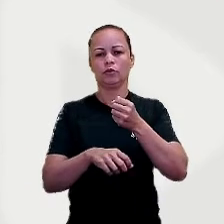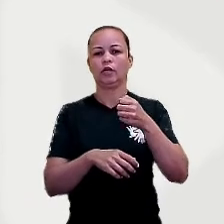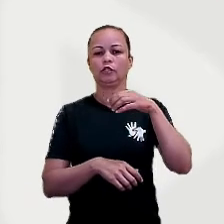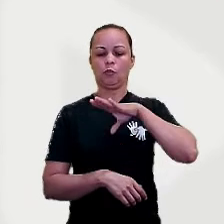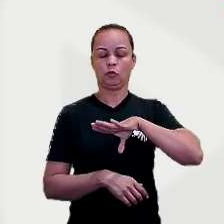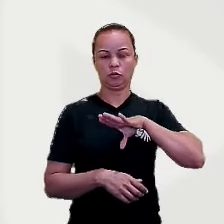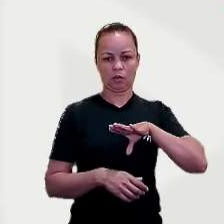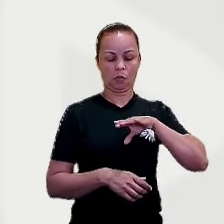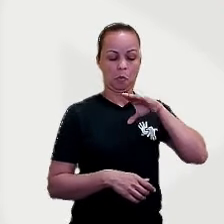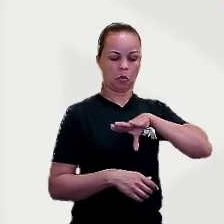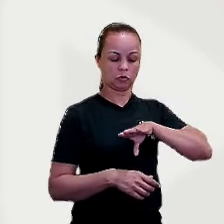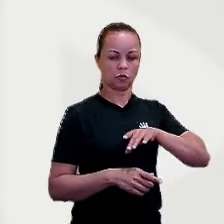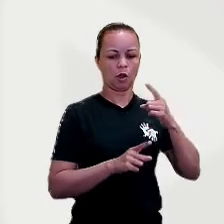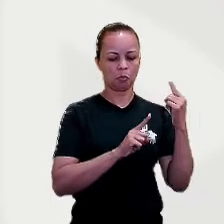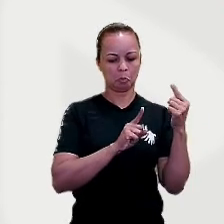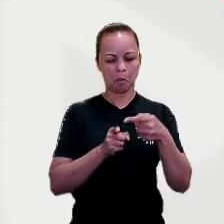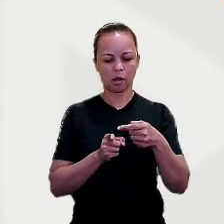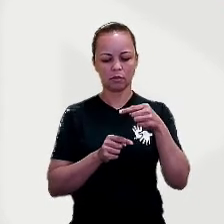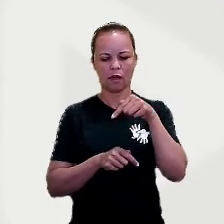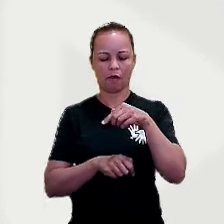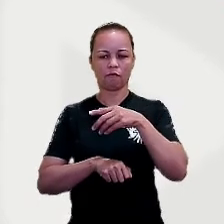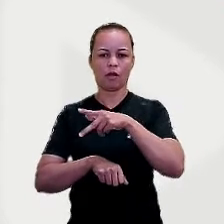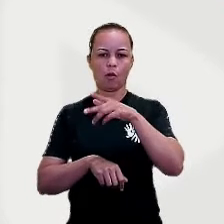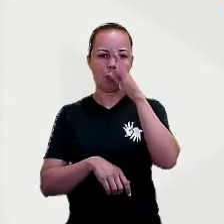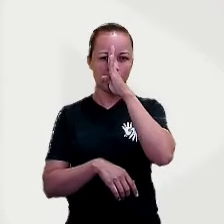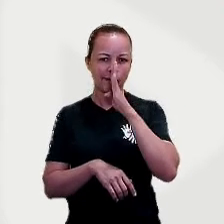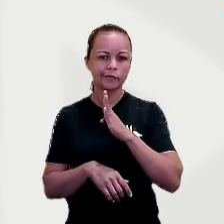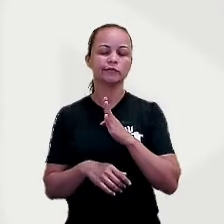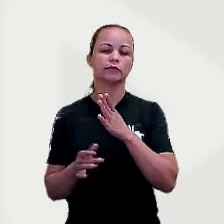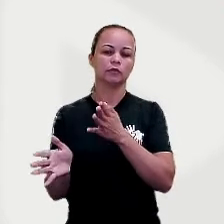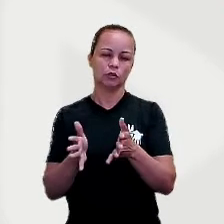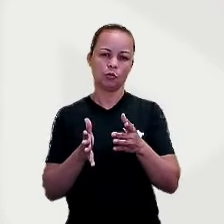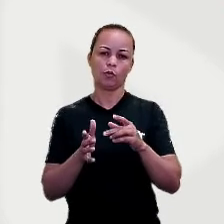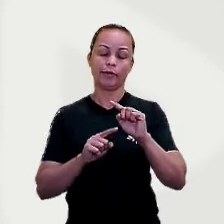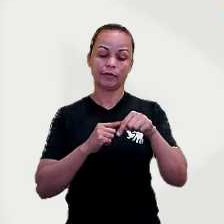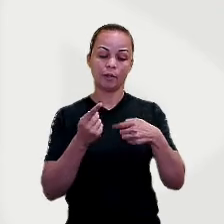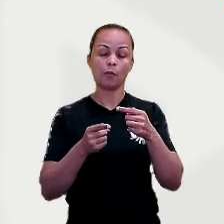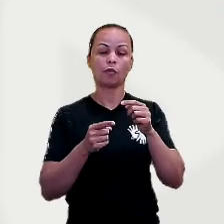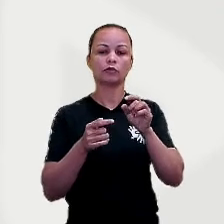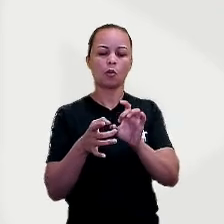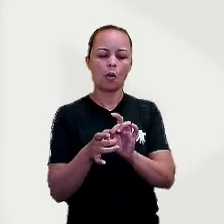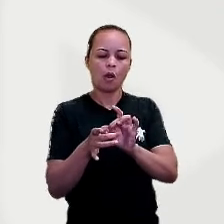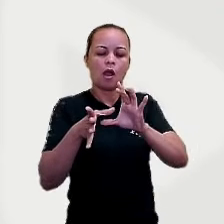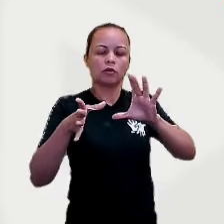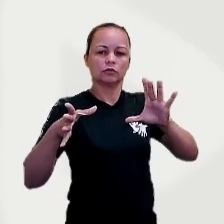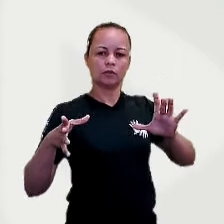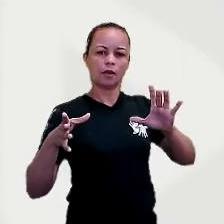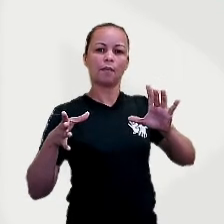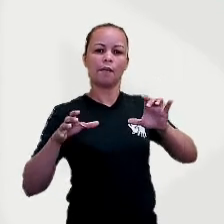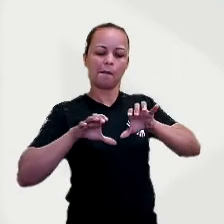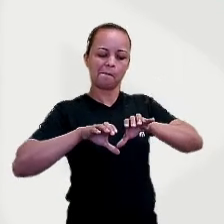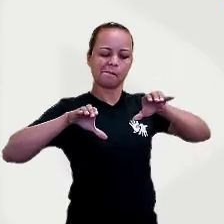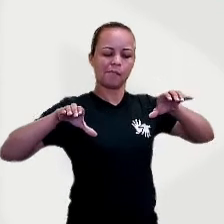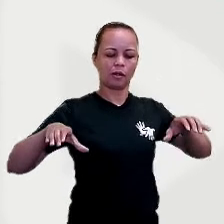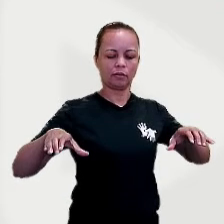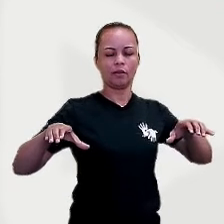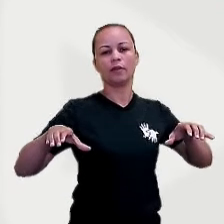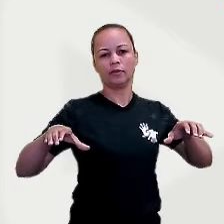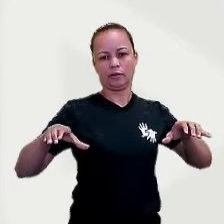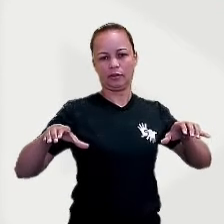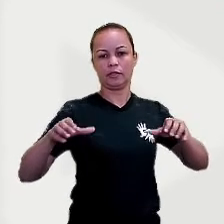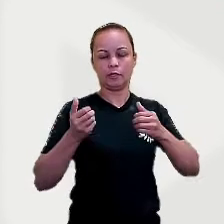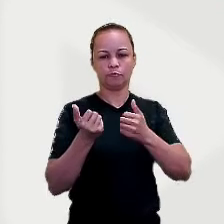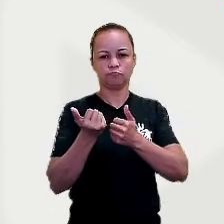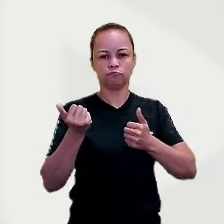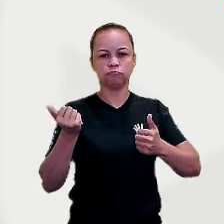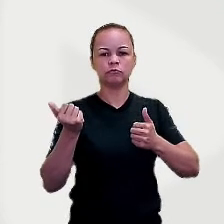comandava o Brasil. E depois do 7 de setembro, nós nos tornamos independentes de Portugal. Mas lembra o que eu falei anteriormente,